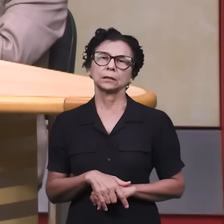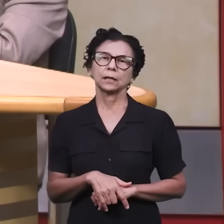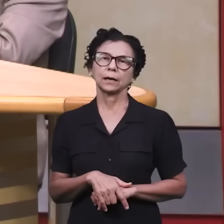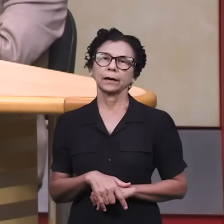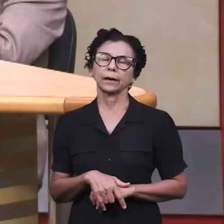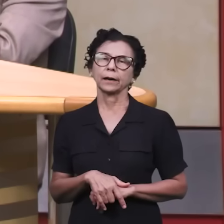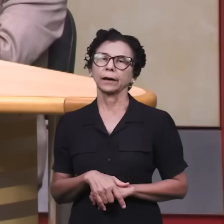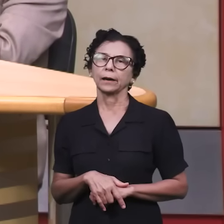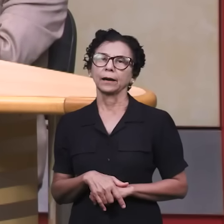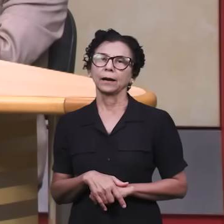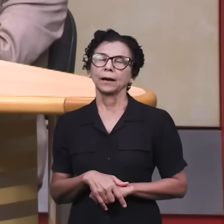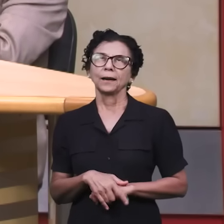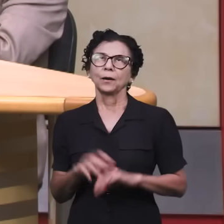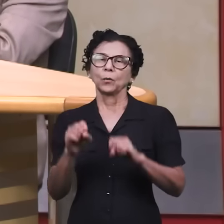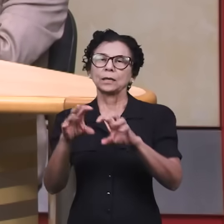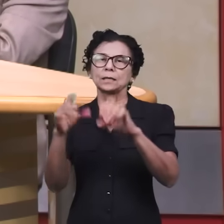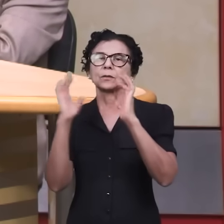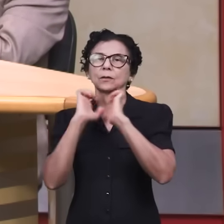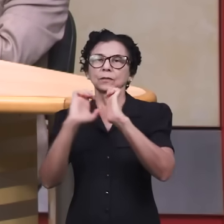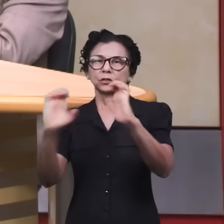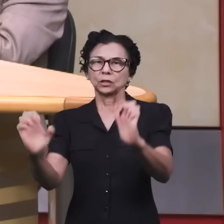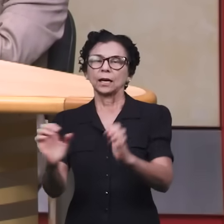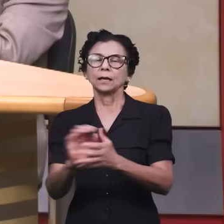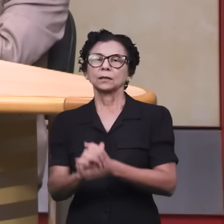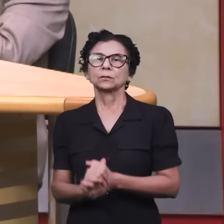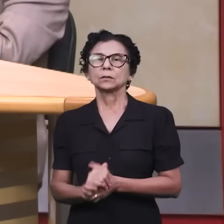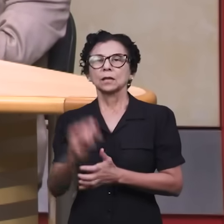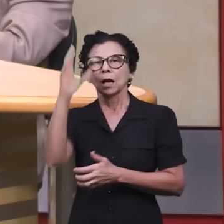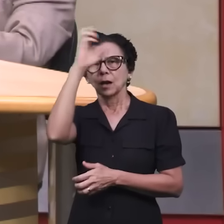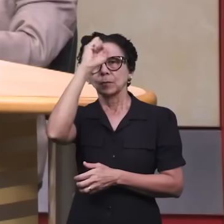protestantes, tinham uma alfabetização menor, porque